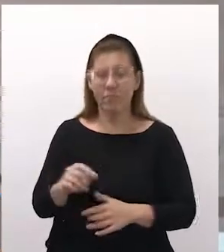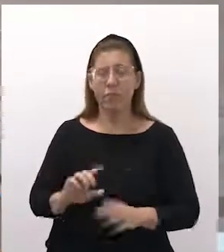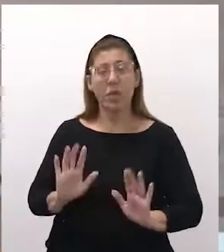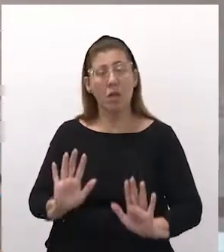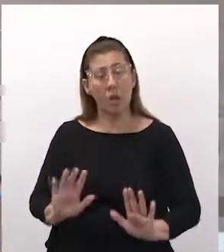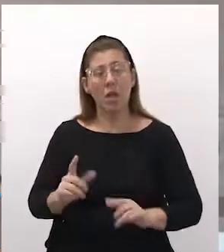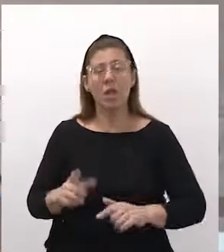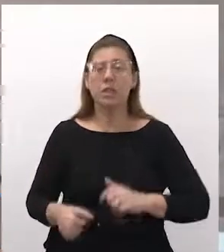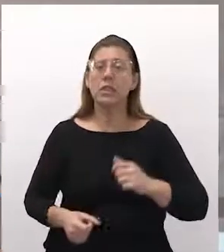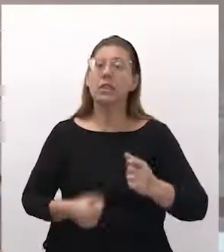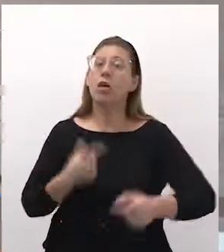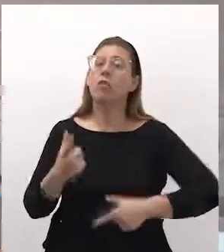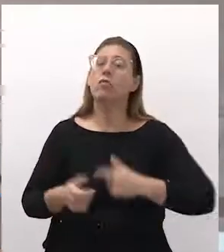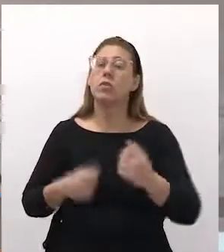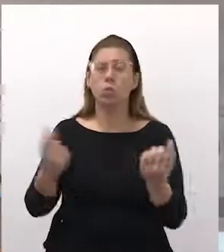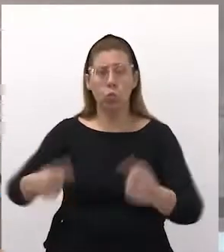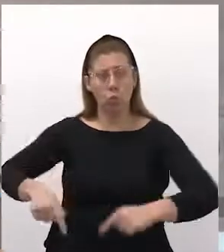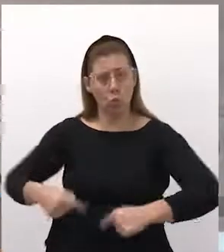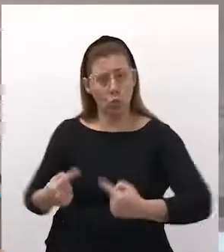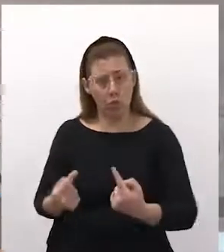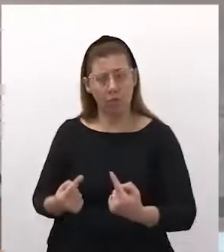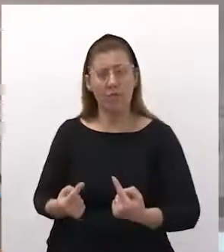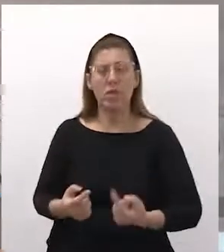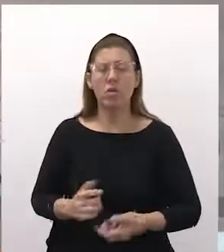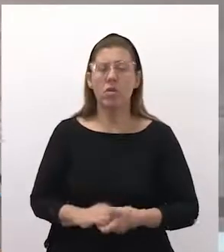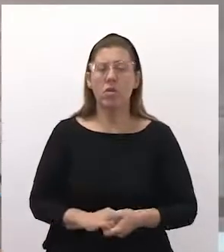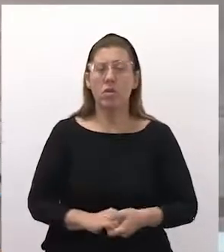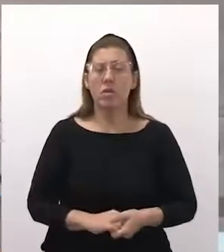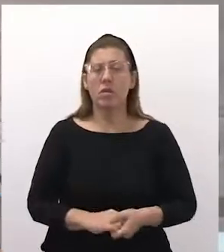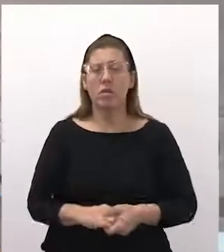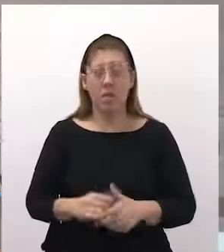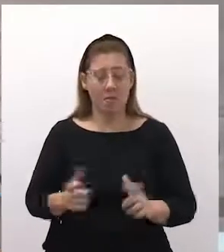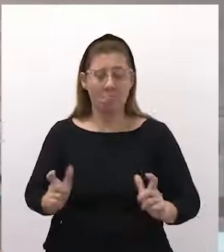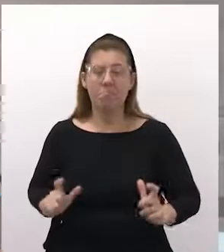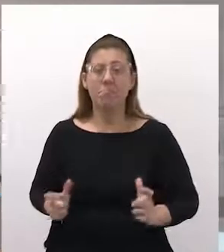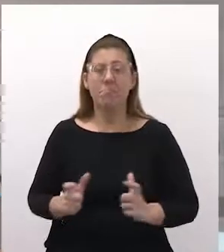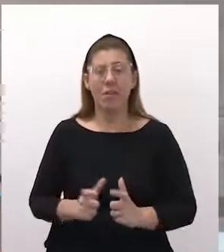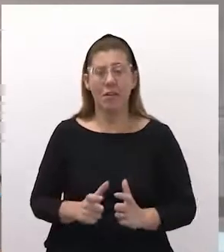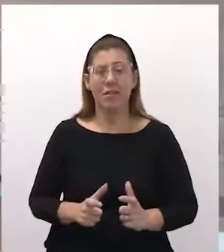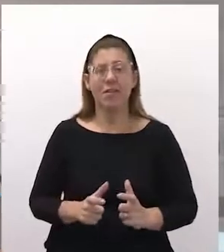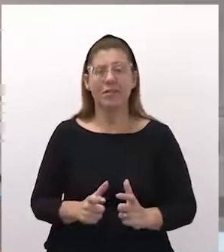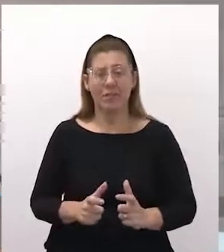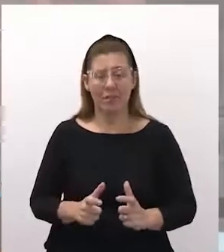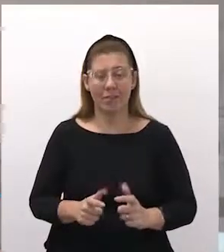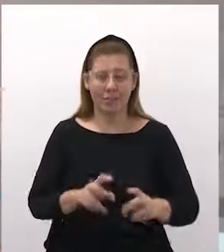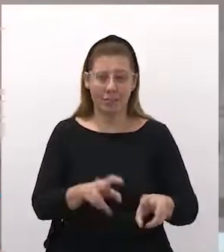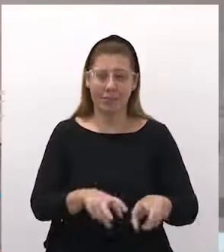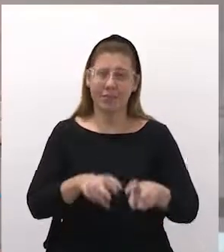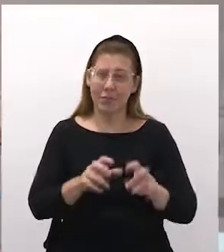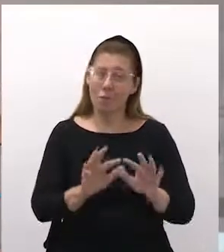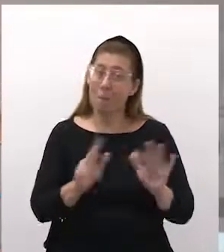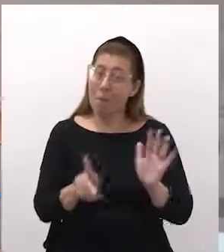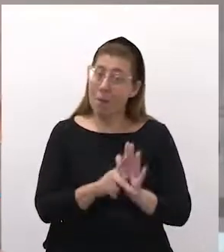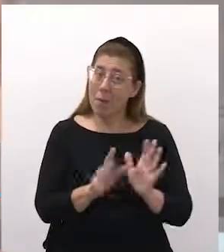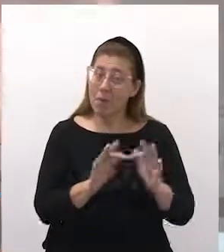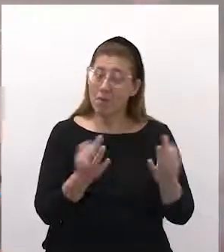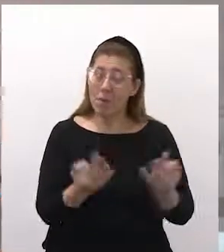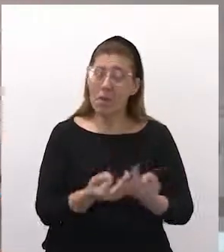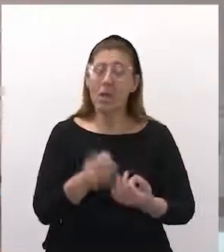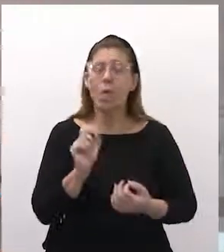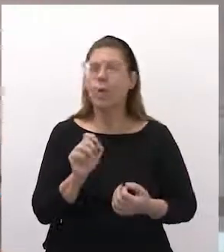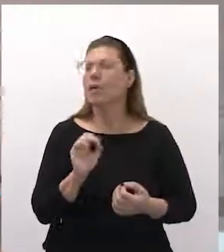talvez o maior desafio seja até nas pequenas propriedades de agricultura familiar, que o